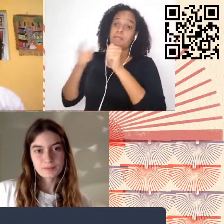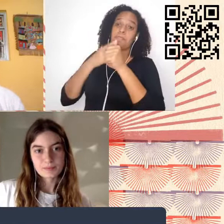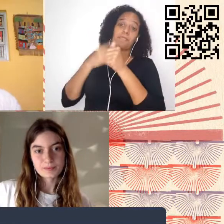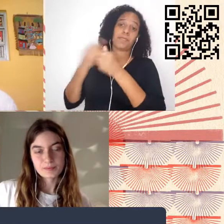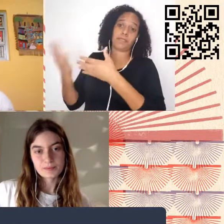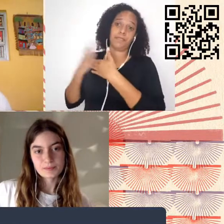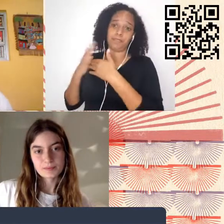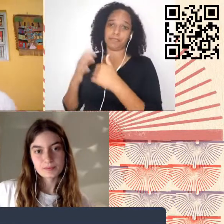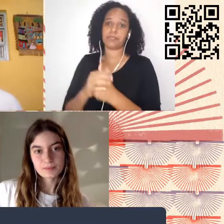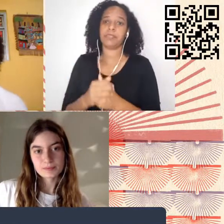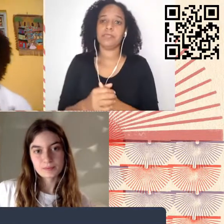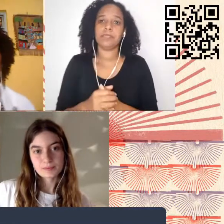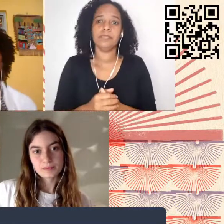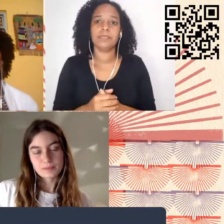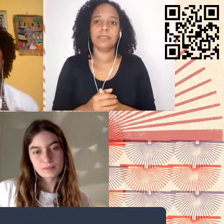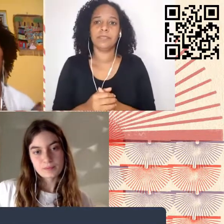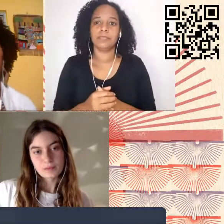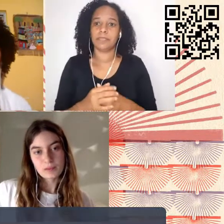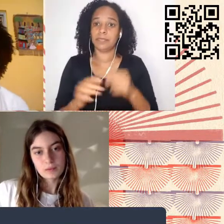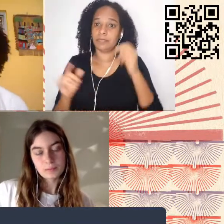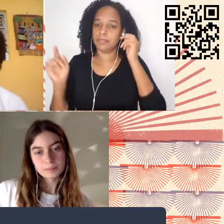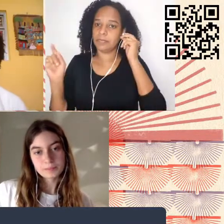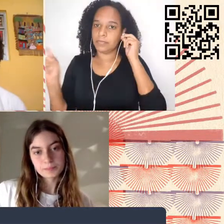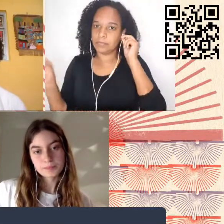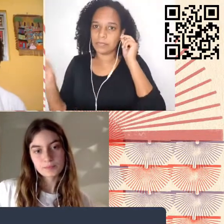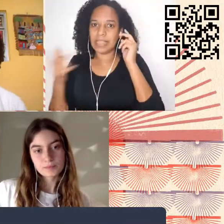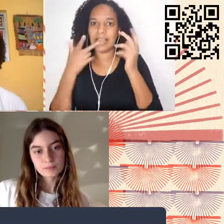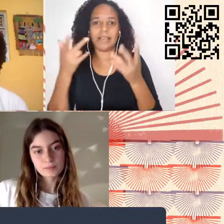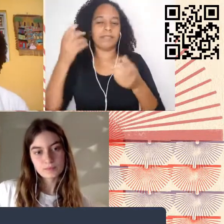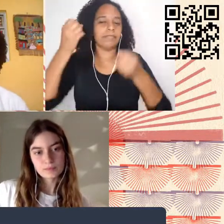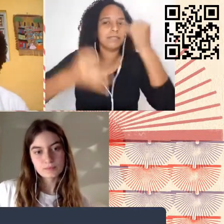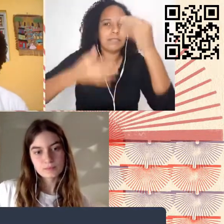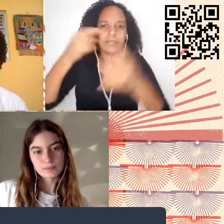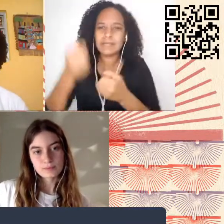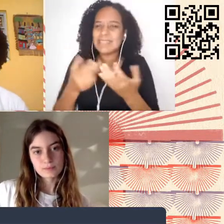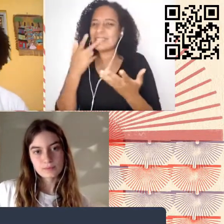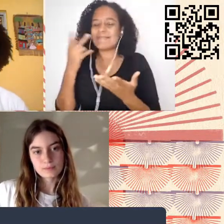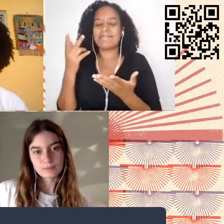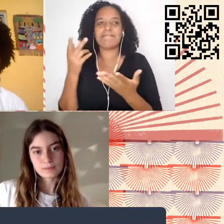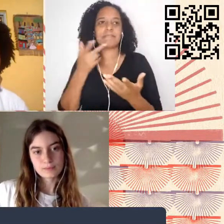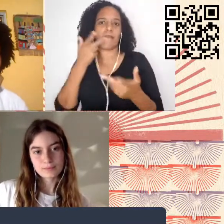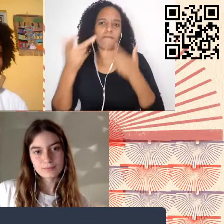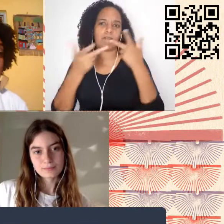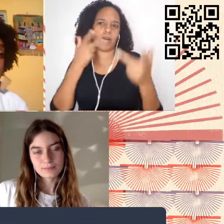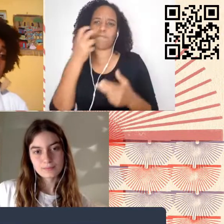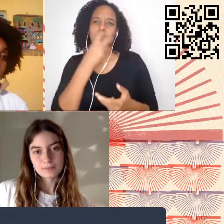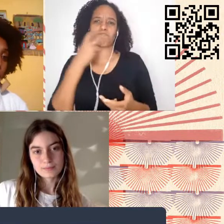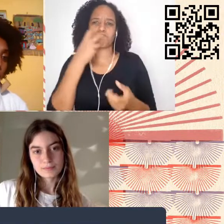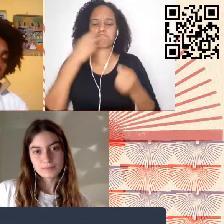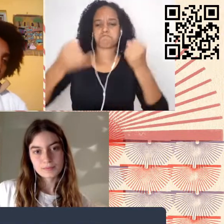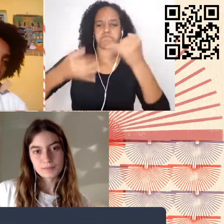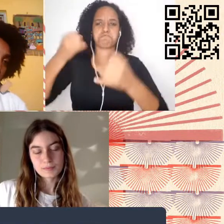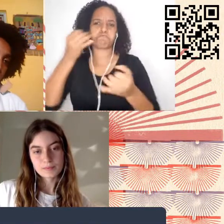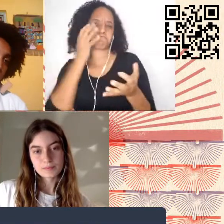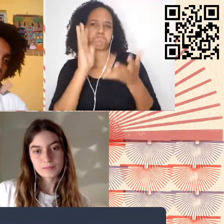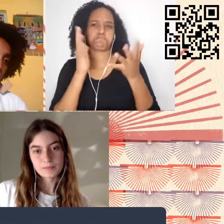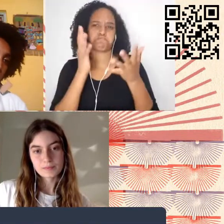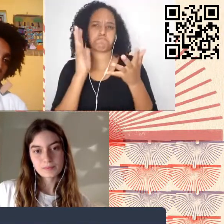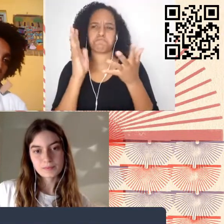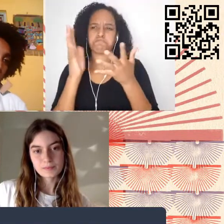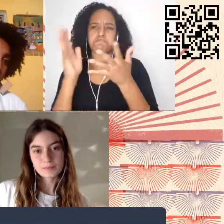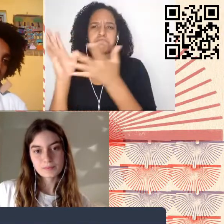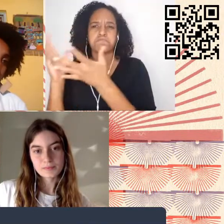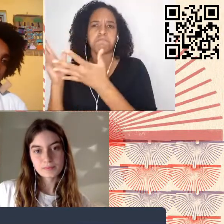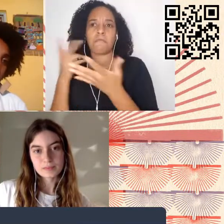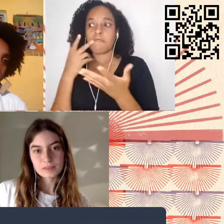Como ela era muito voltada nessa coisa da fala, né, da oralidade, da presença da oralidade, e trazia muito forte, né, como